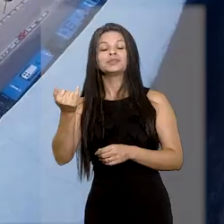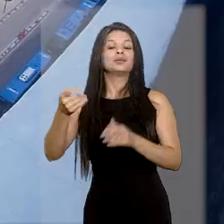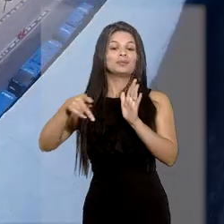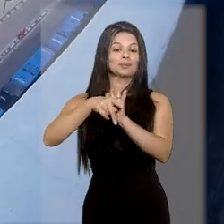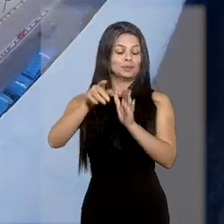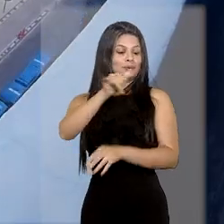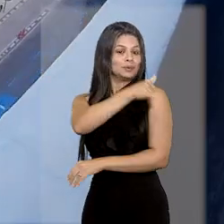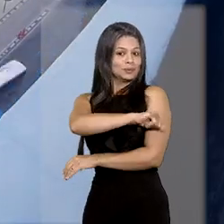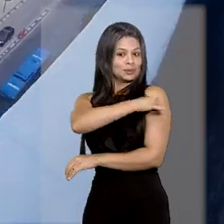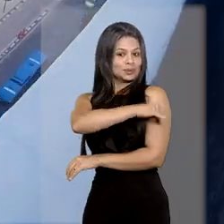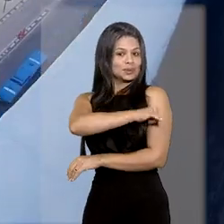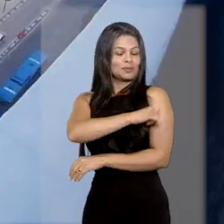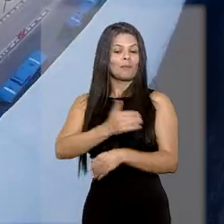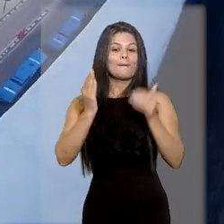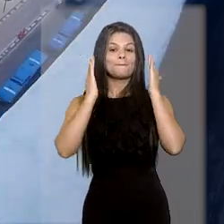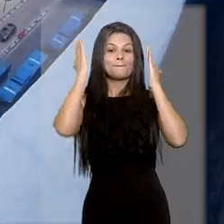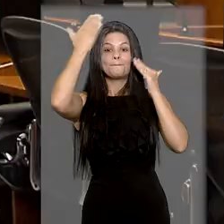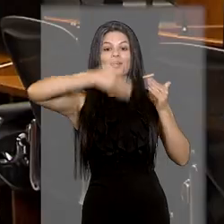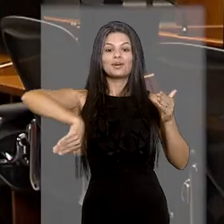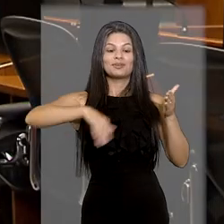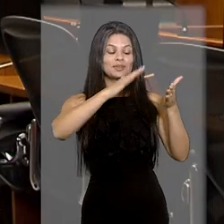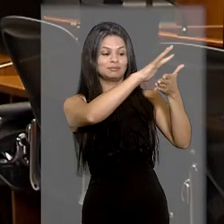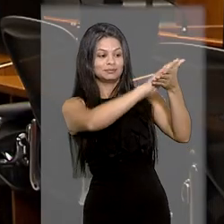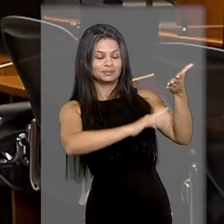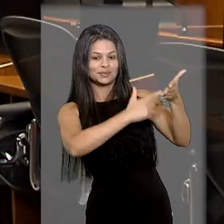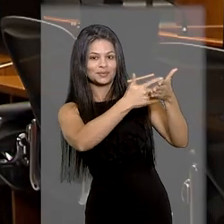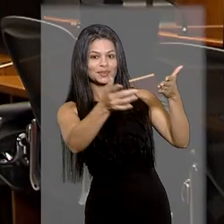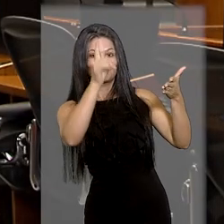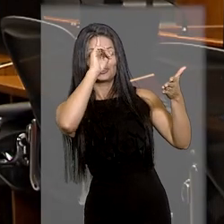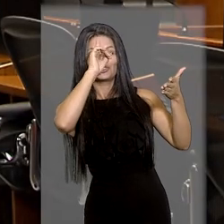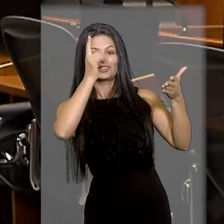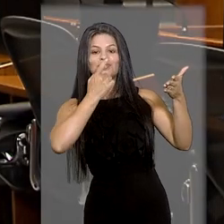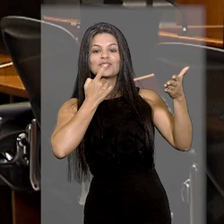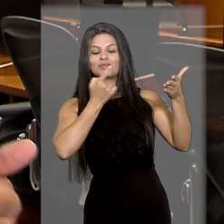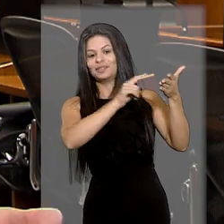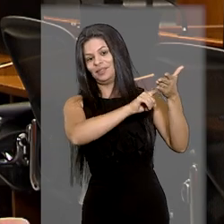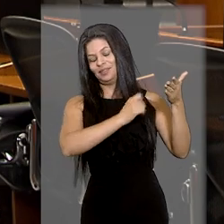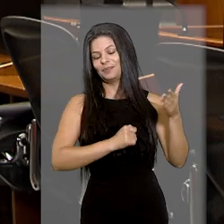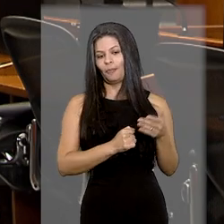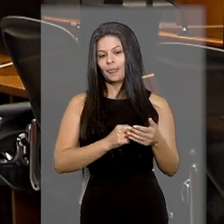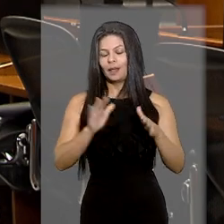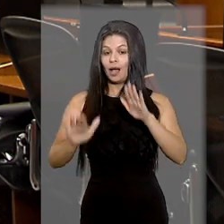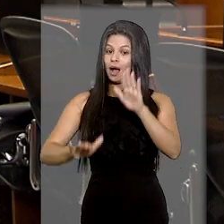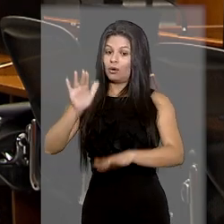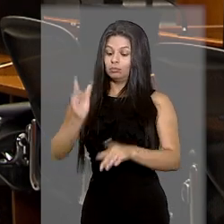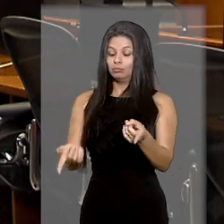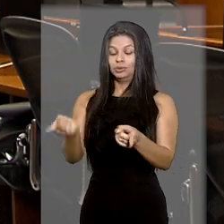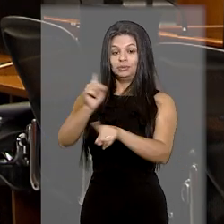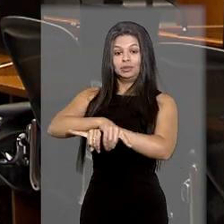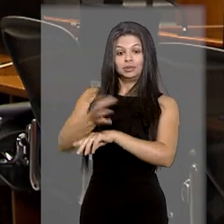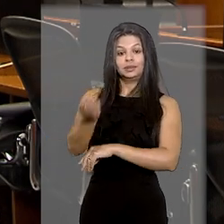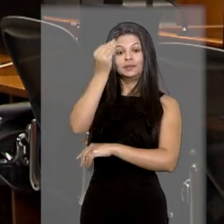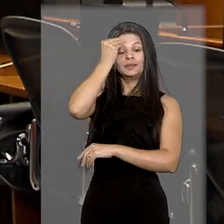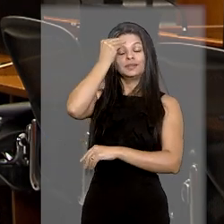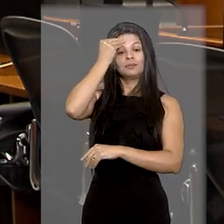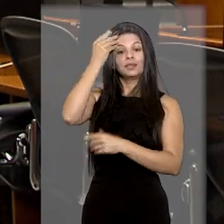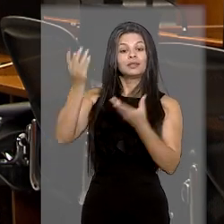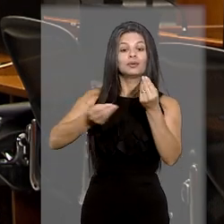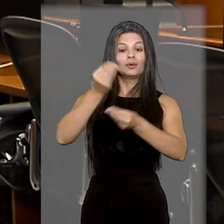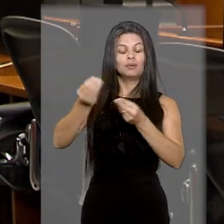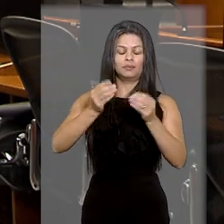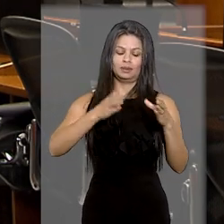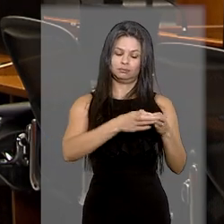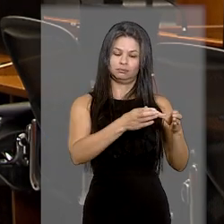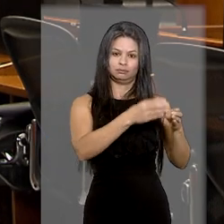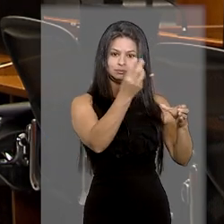como prova de feriado local a posição da segunda turma divergia de entendimentos adotados Pela terceira